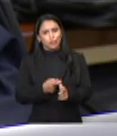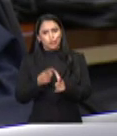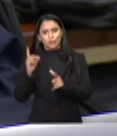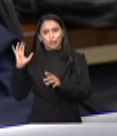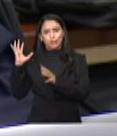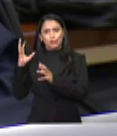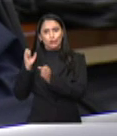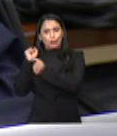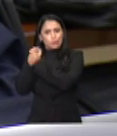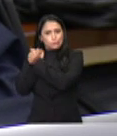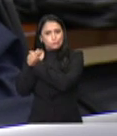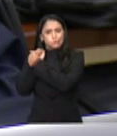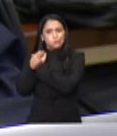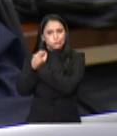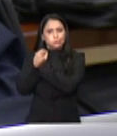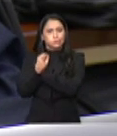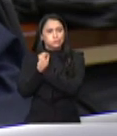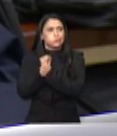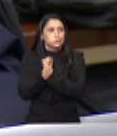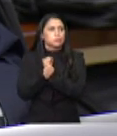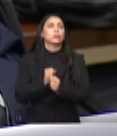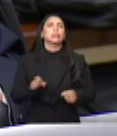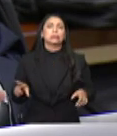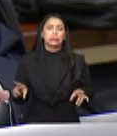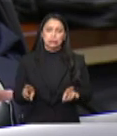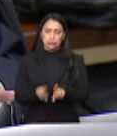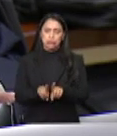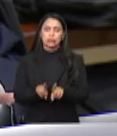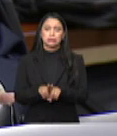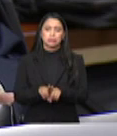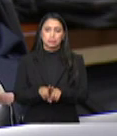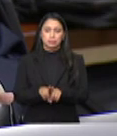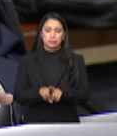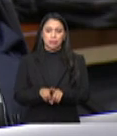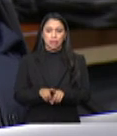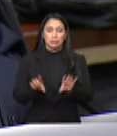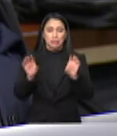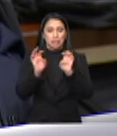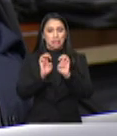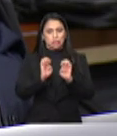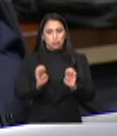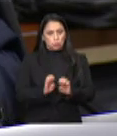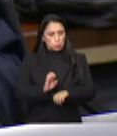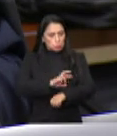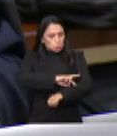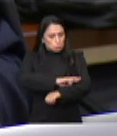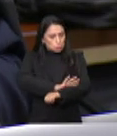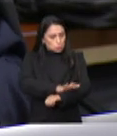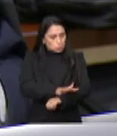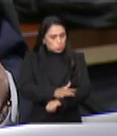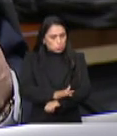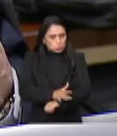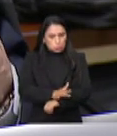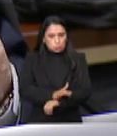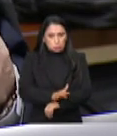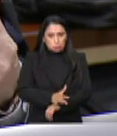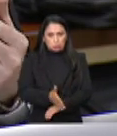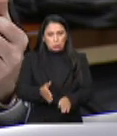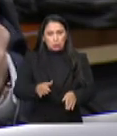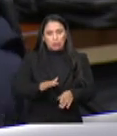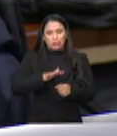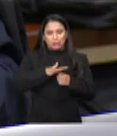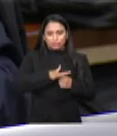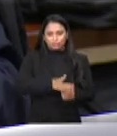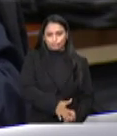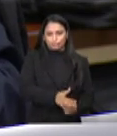à escravização. Plenário julgação contra leis do município de São Paulo que institui em feriado do Dia da Consciência Negra. Que